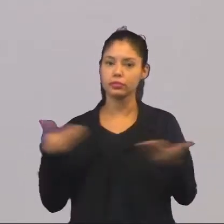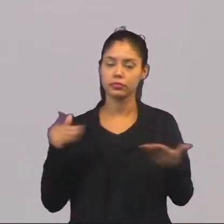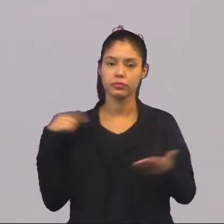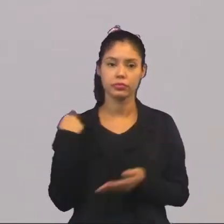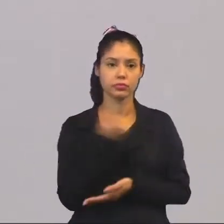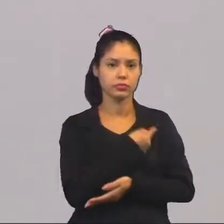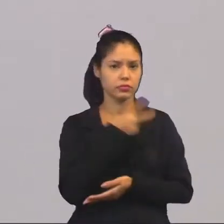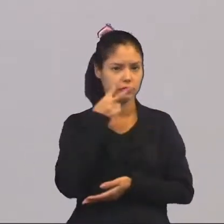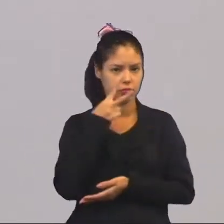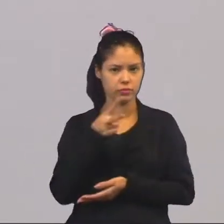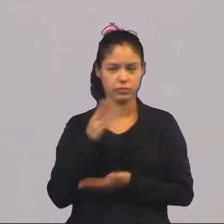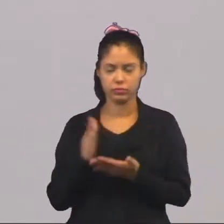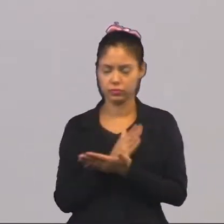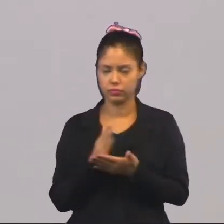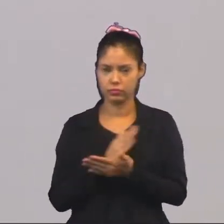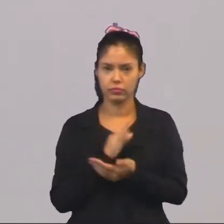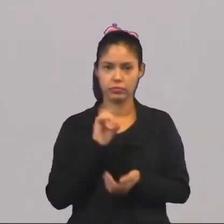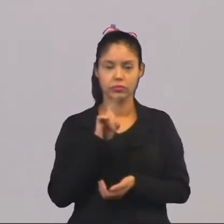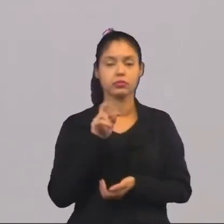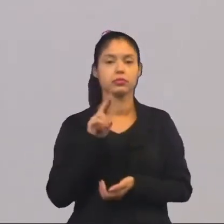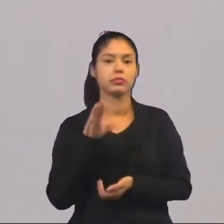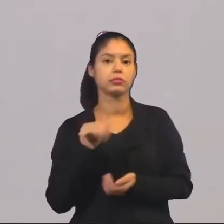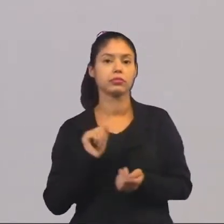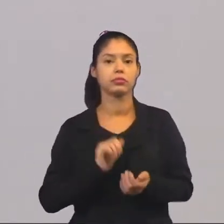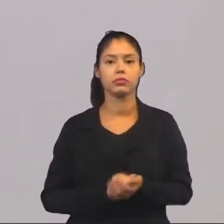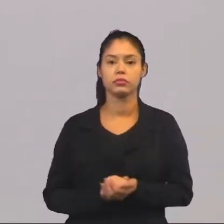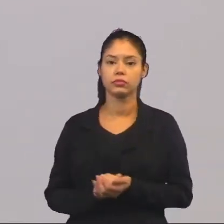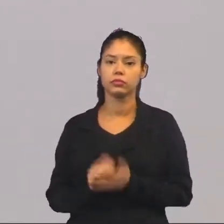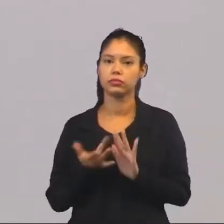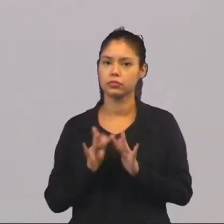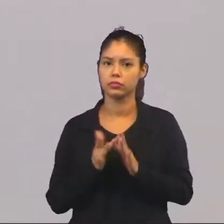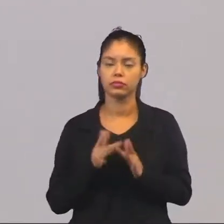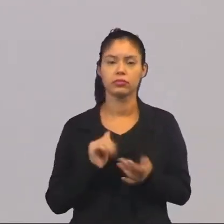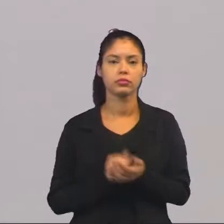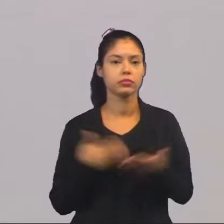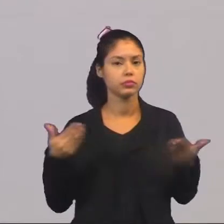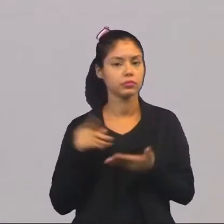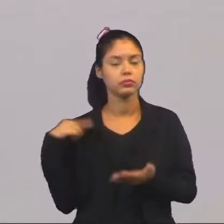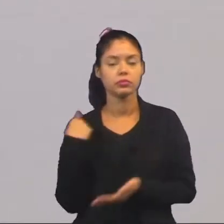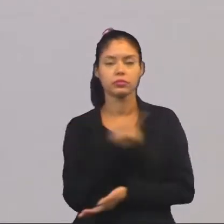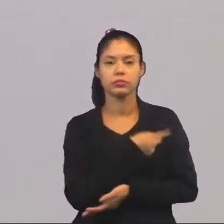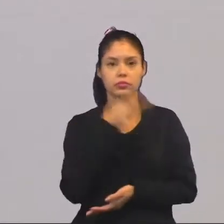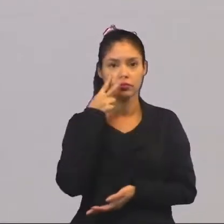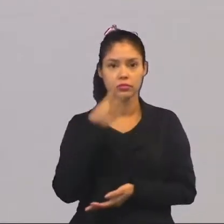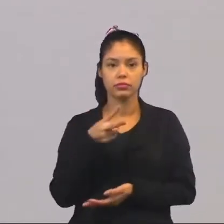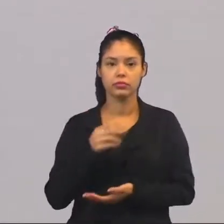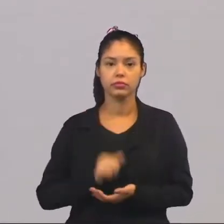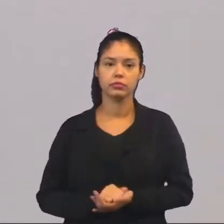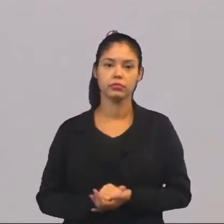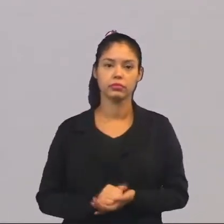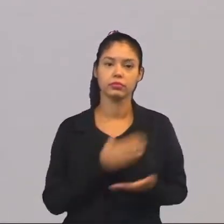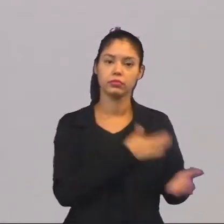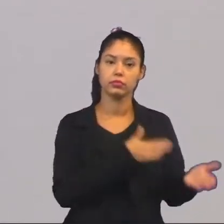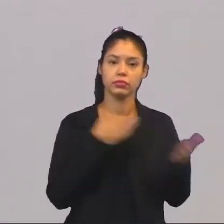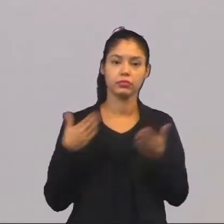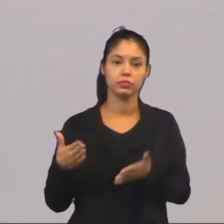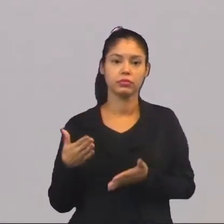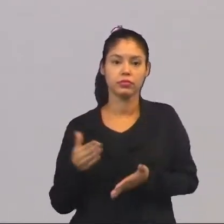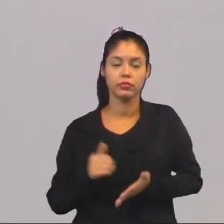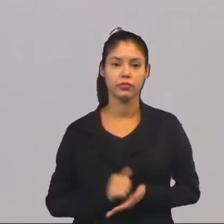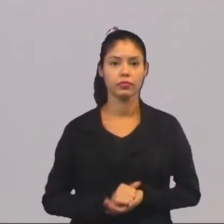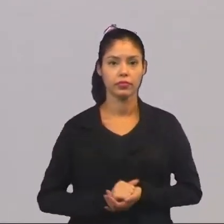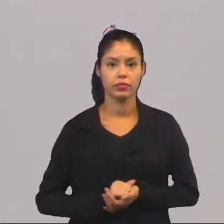nós vamos ver alguns sintomas, nós vimos como pode ser contaminado e agora nós vamos ver a parte